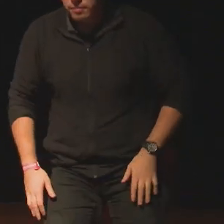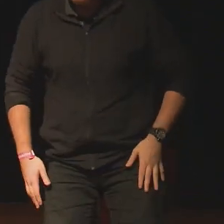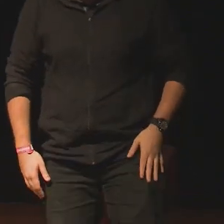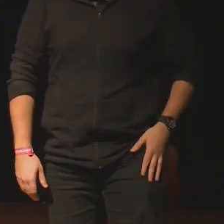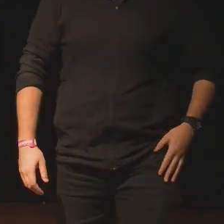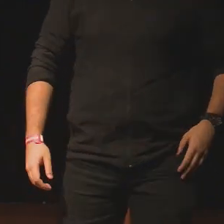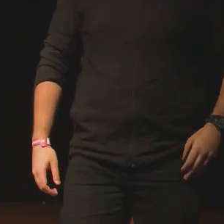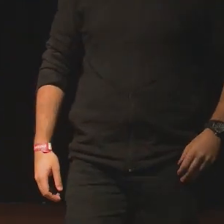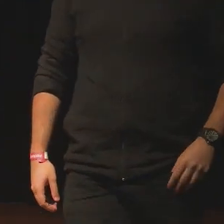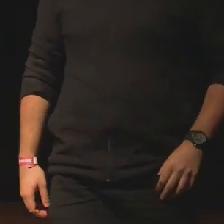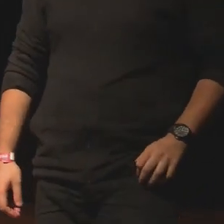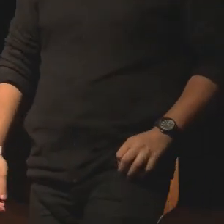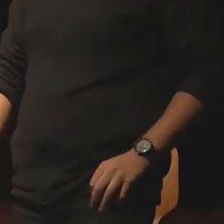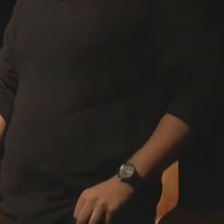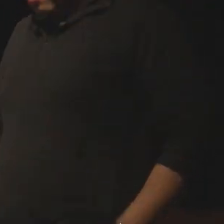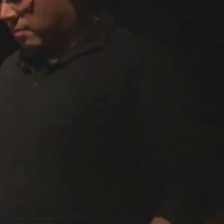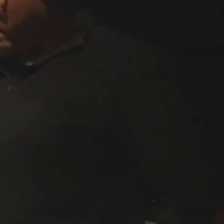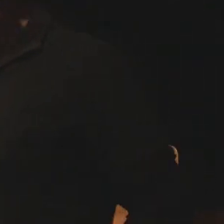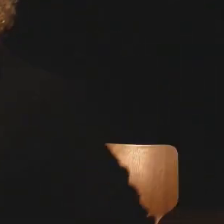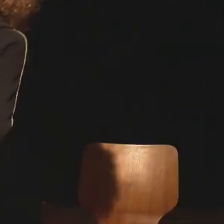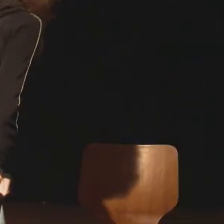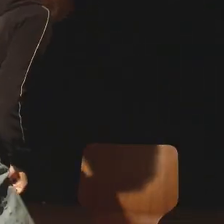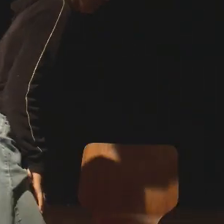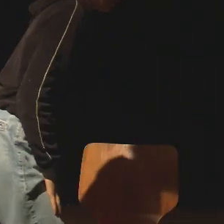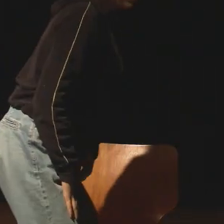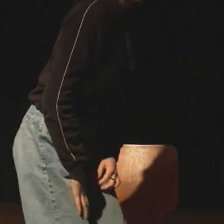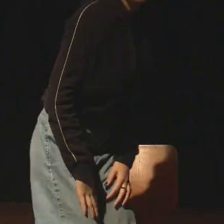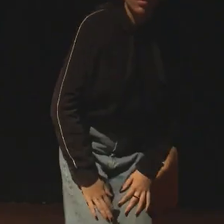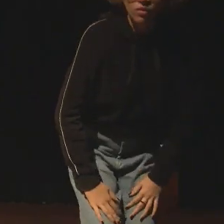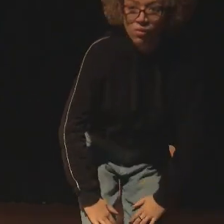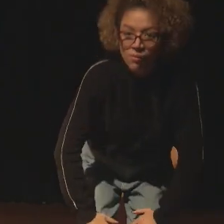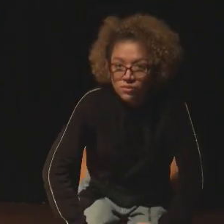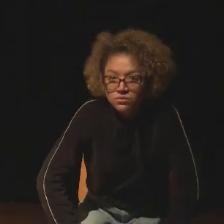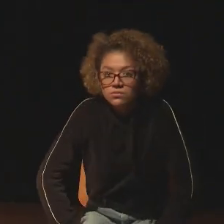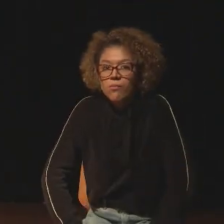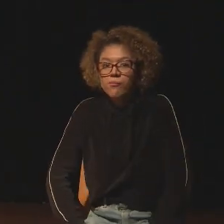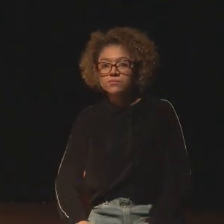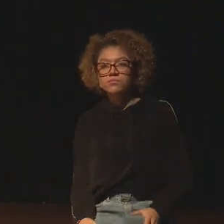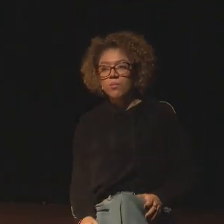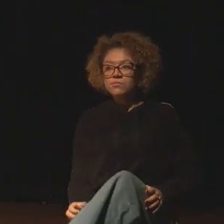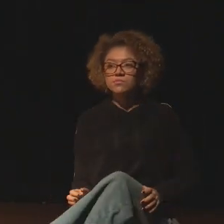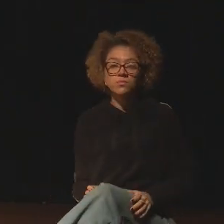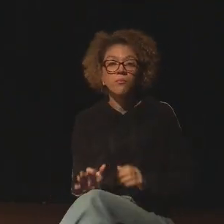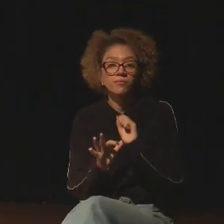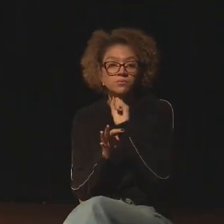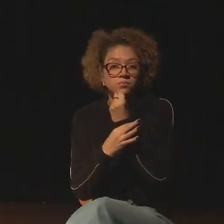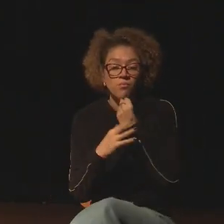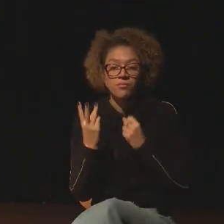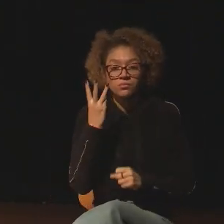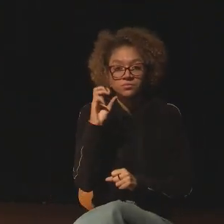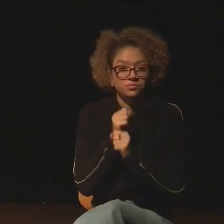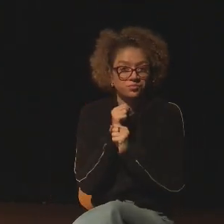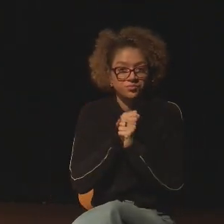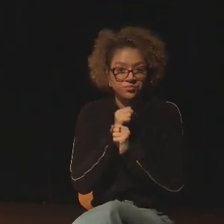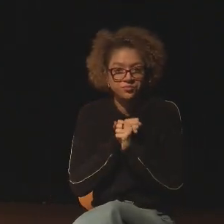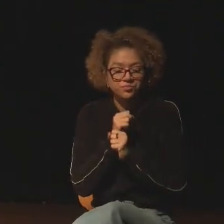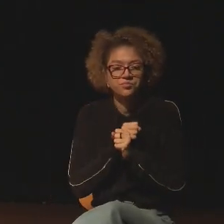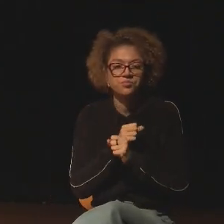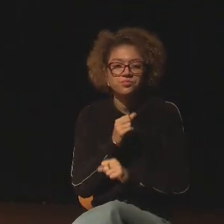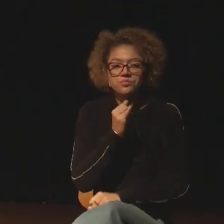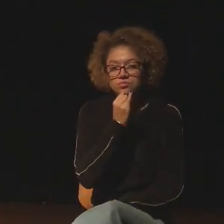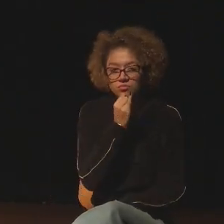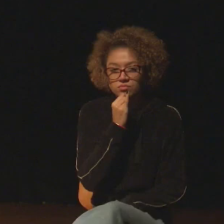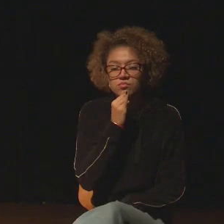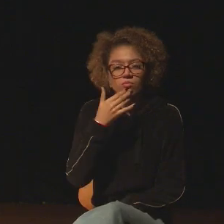um compromisso de manutenção ao longo de 30 anos. Então, garantir que isso, exatamente aquela sua preocupação de vai fazer